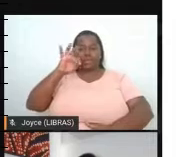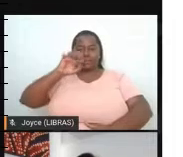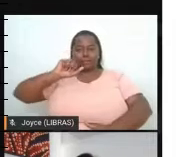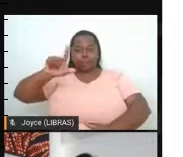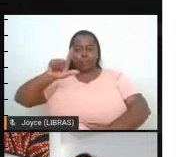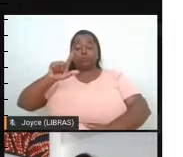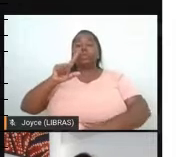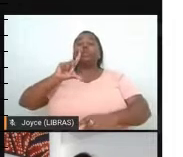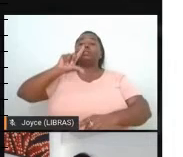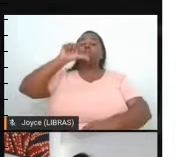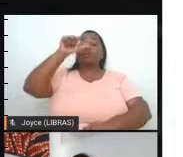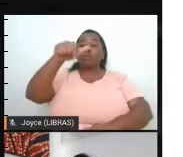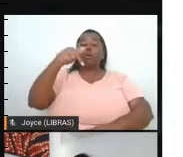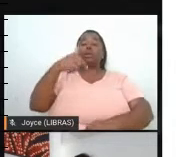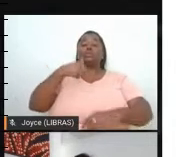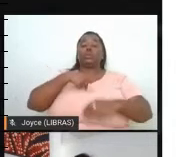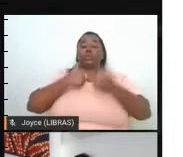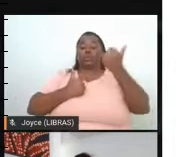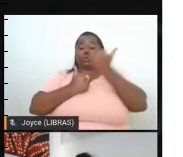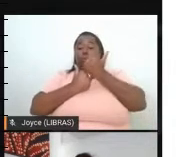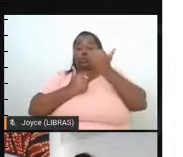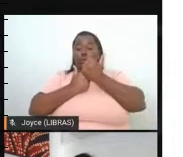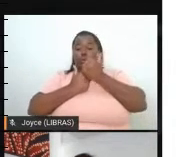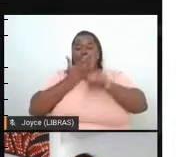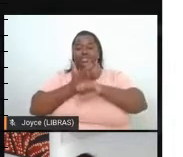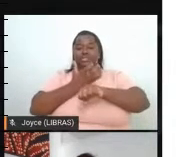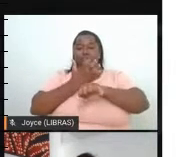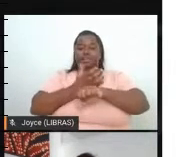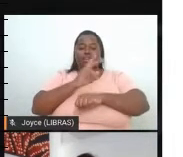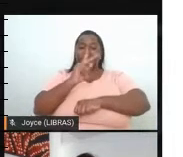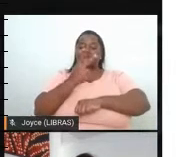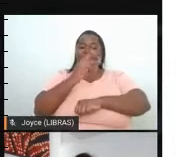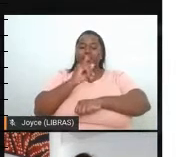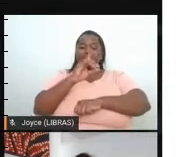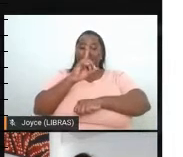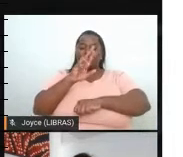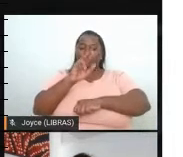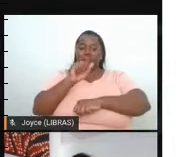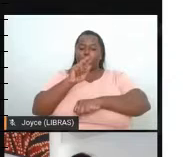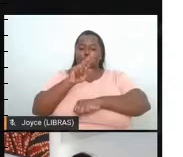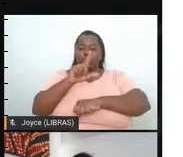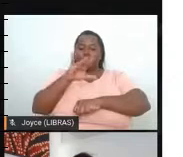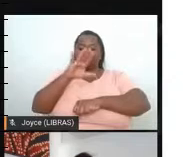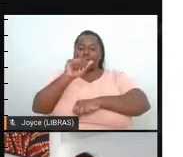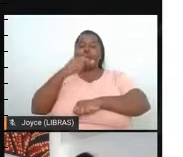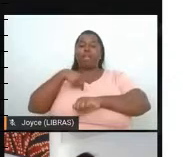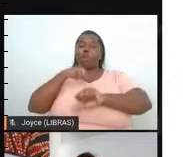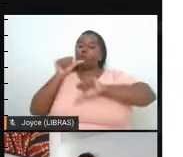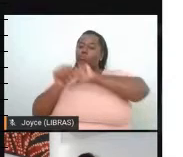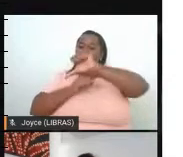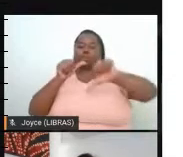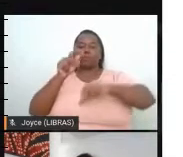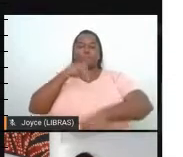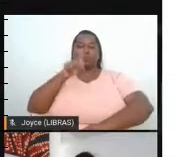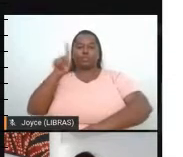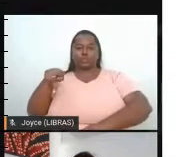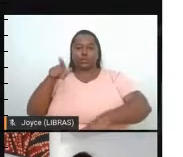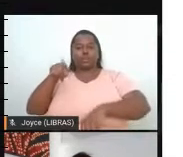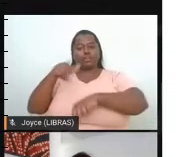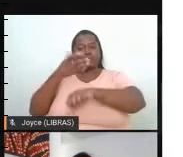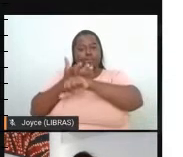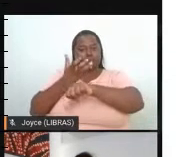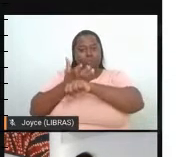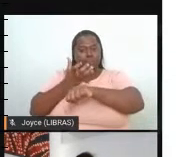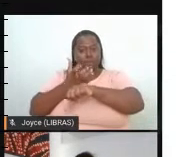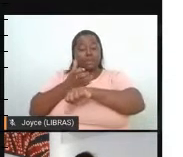tutora da disciplina de hidráulica para ser docente dessa disciplina. E nesse momento eu fui aprendendo